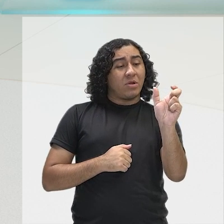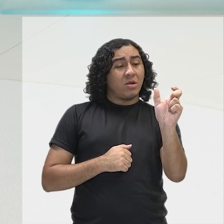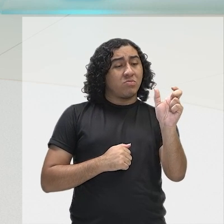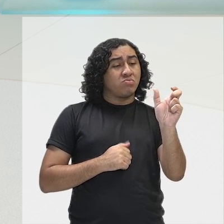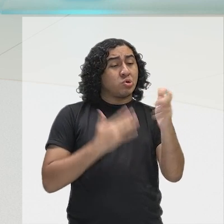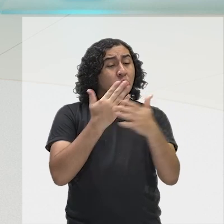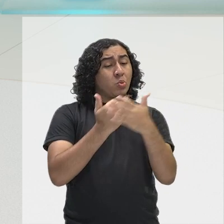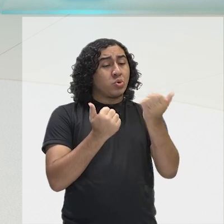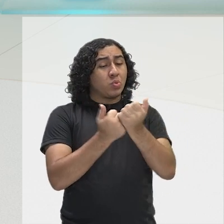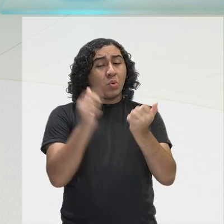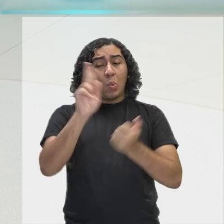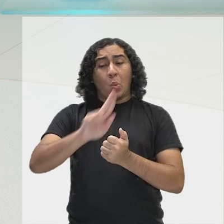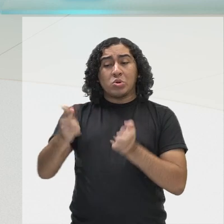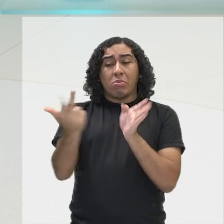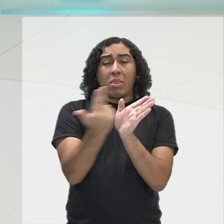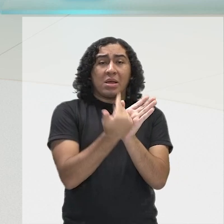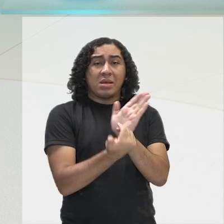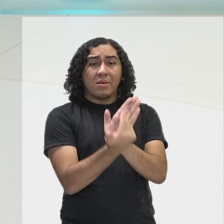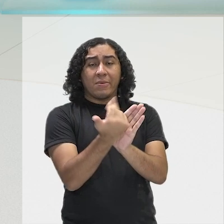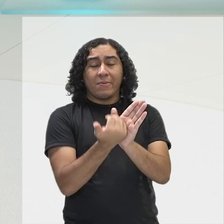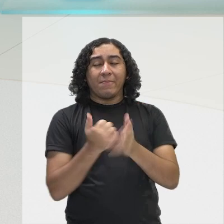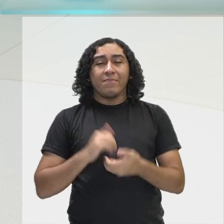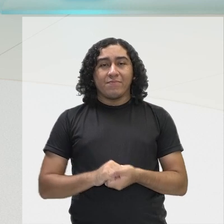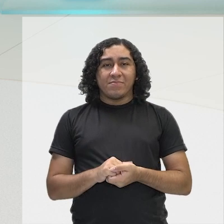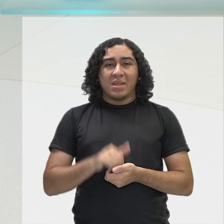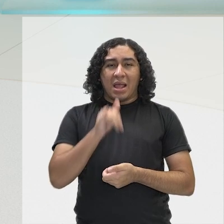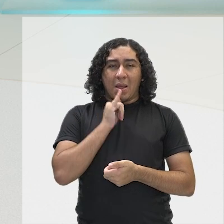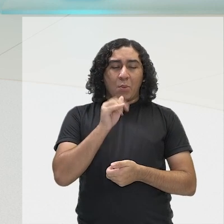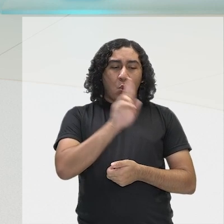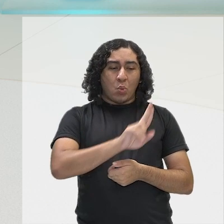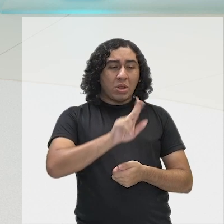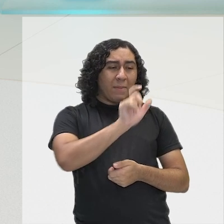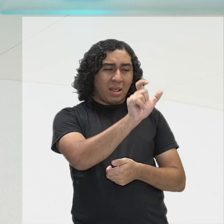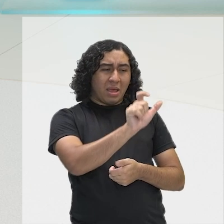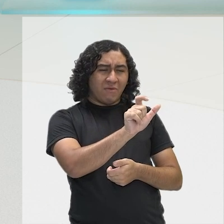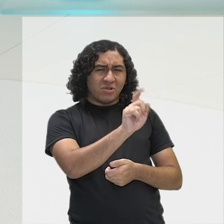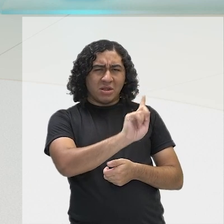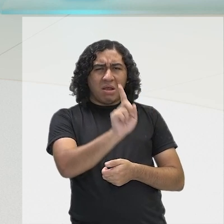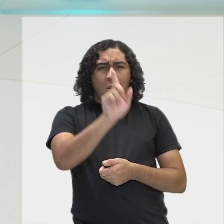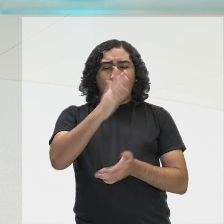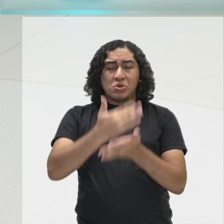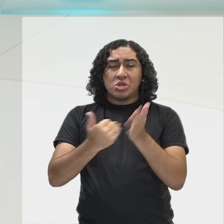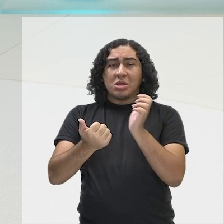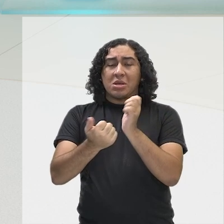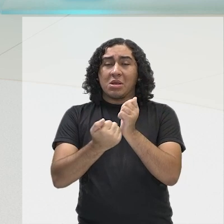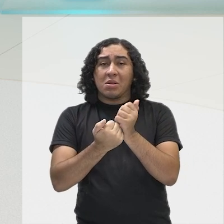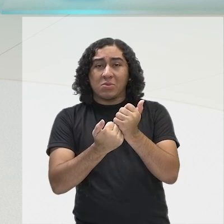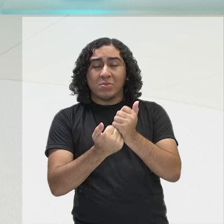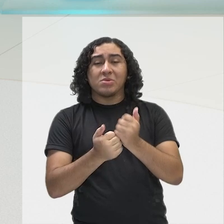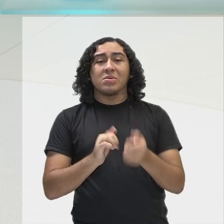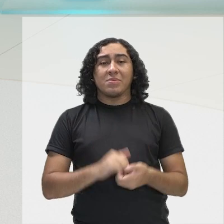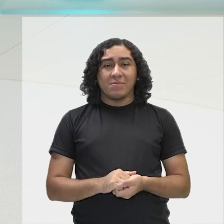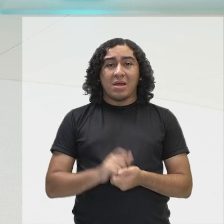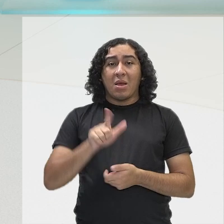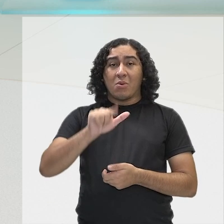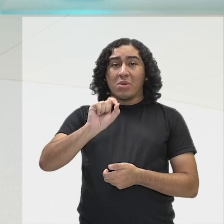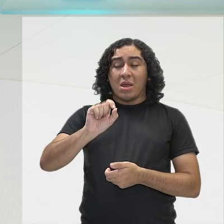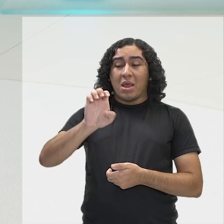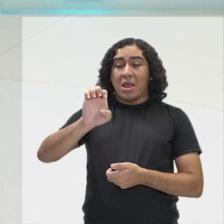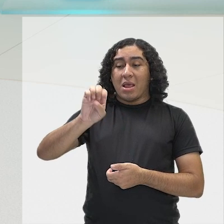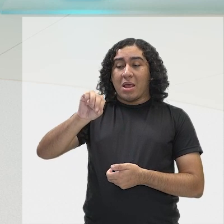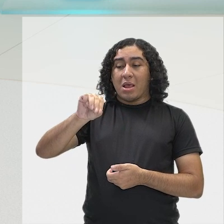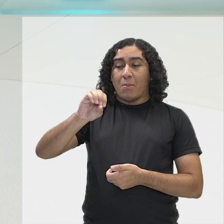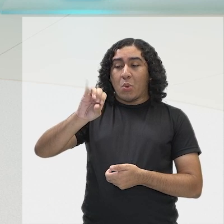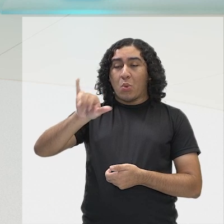ele, né? Você, às vezes, não usa uma palavra, mas usa esse símbolo, que são os famosos emojis,